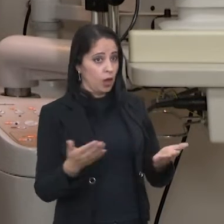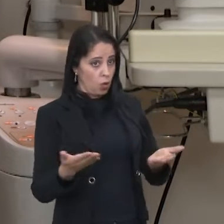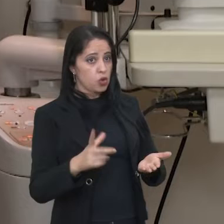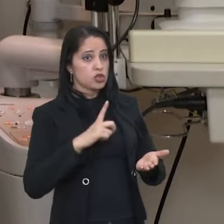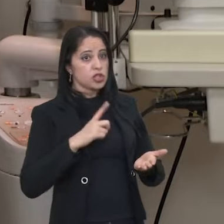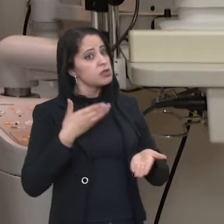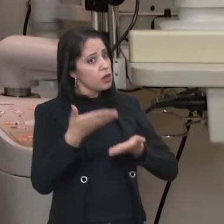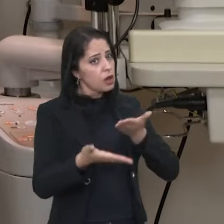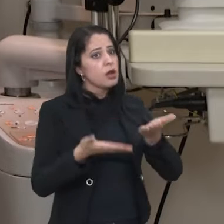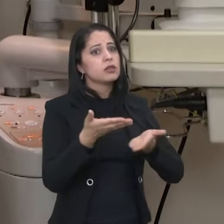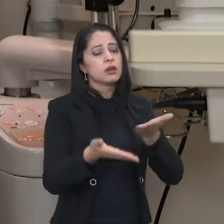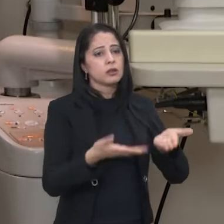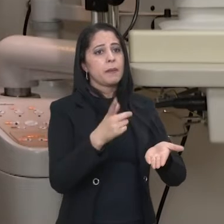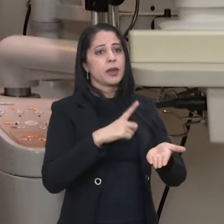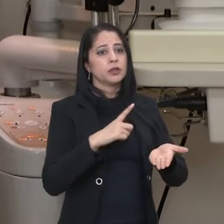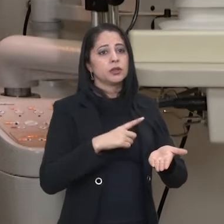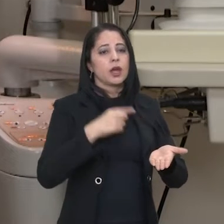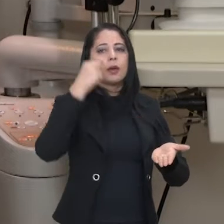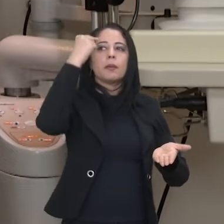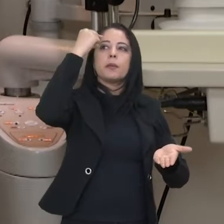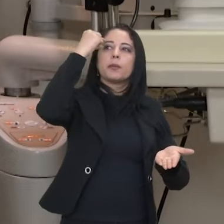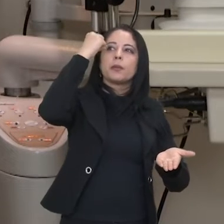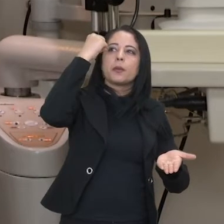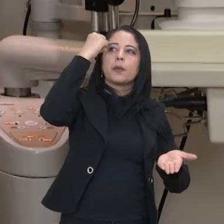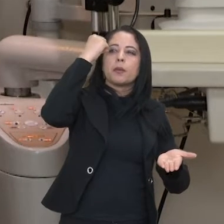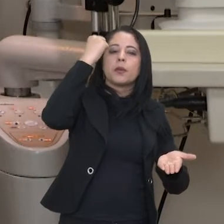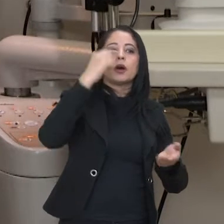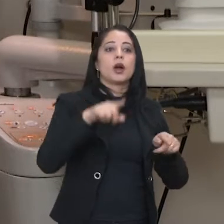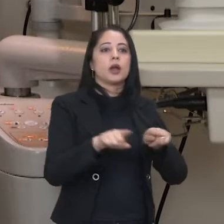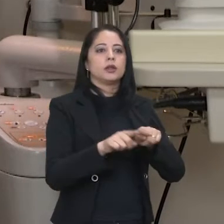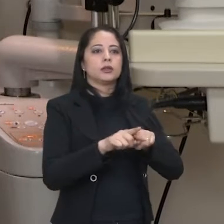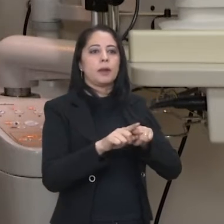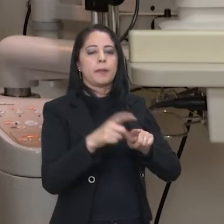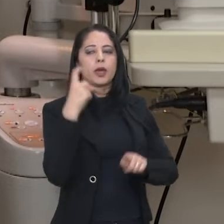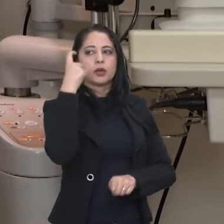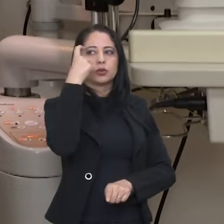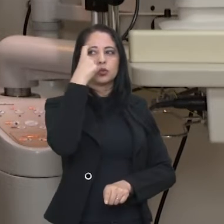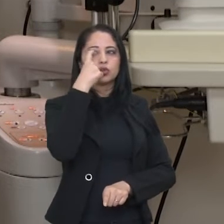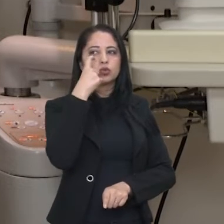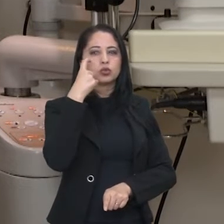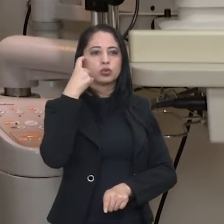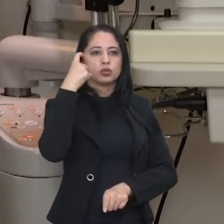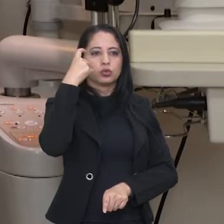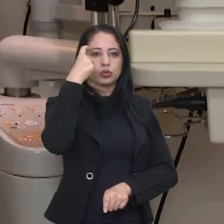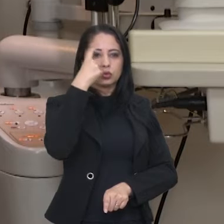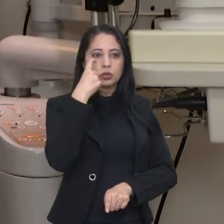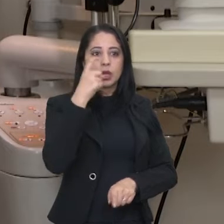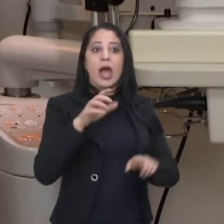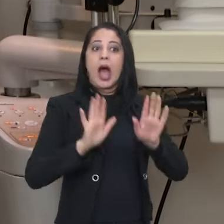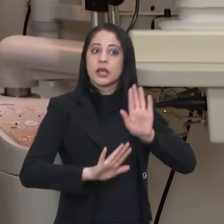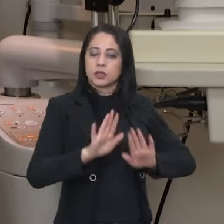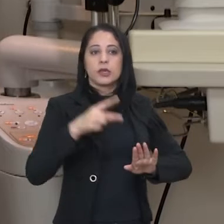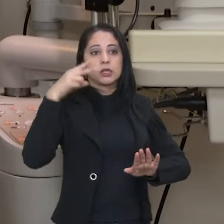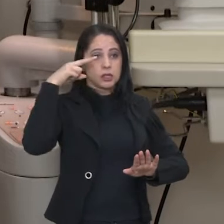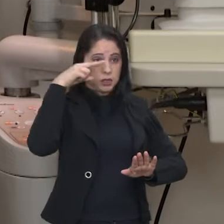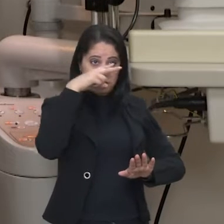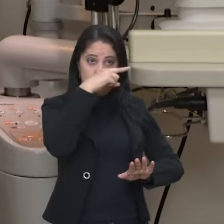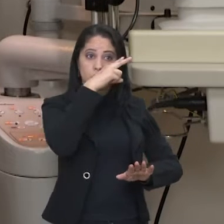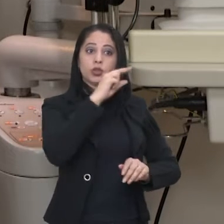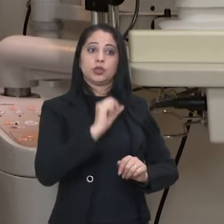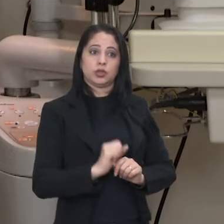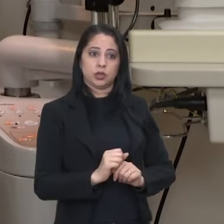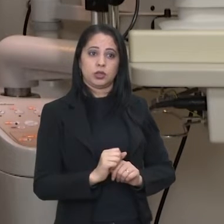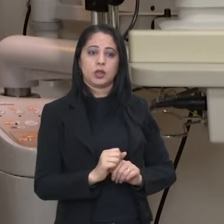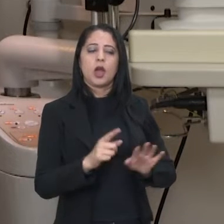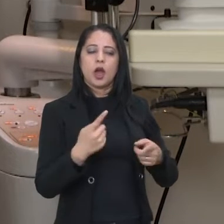a gente tem várias formas de tratamento, com colírios, com laser e, às vezes, com